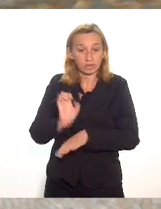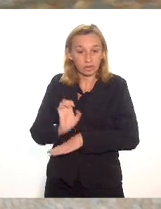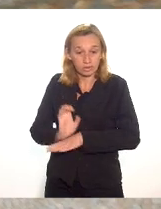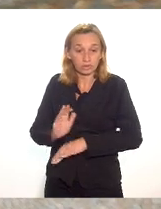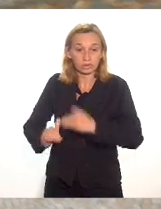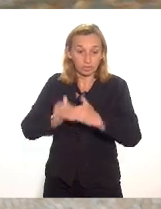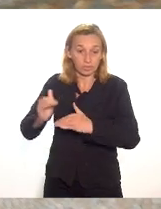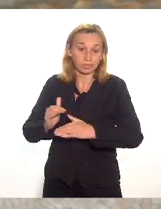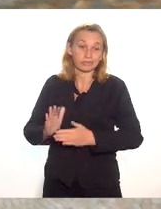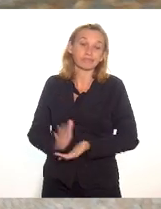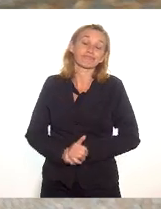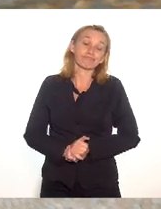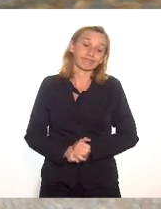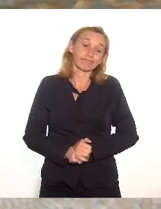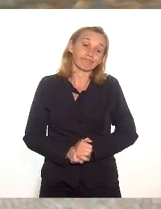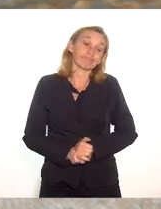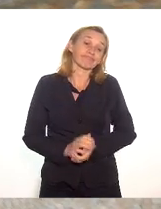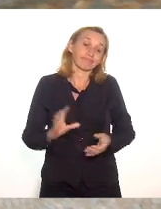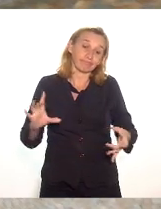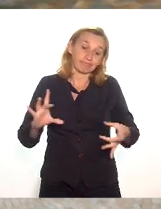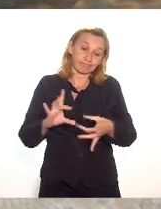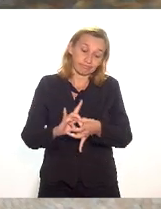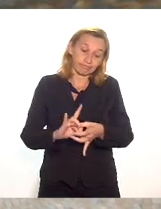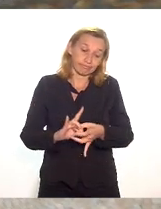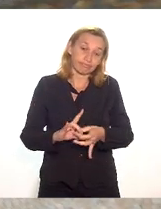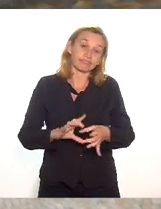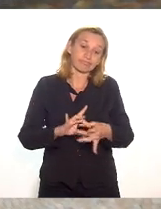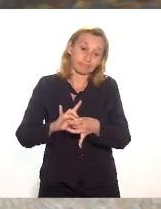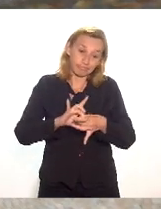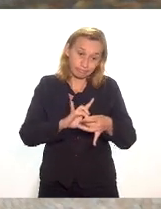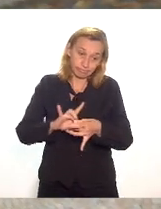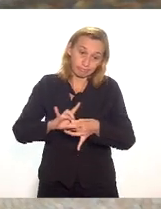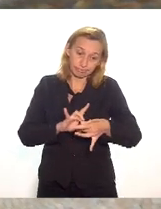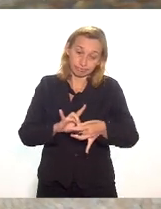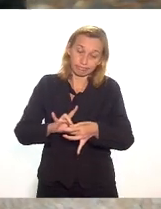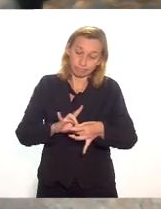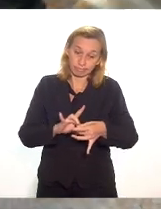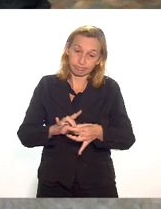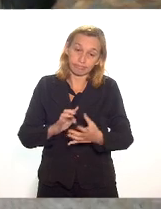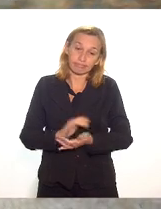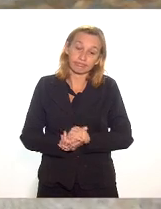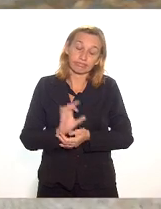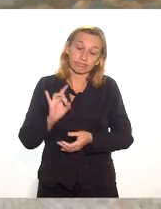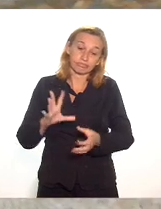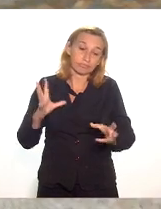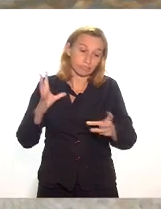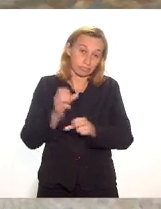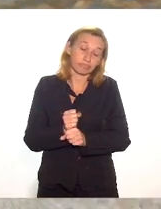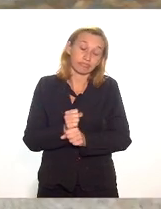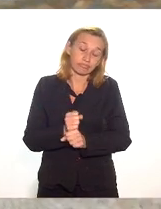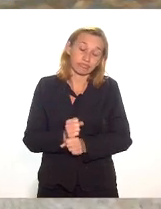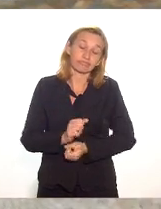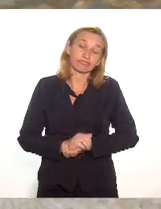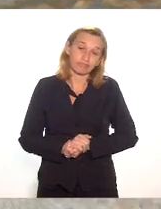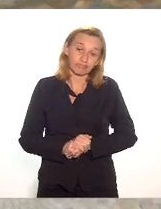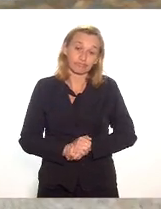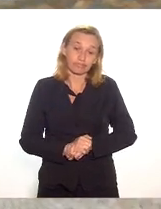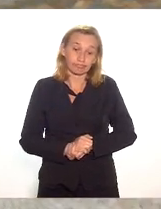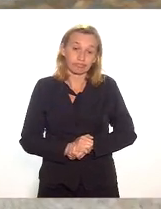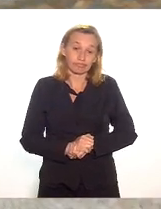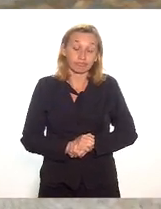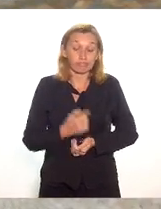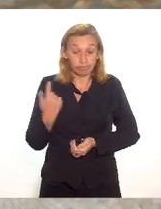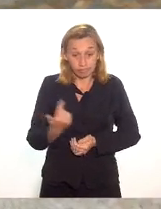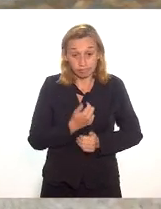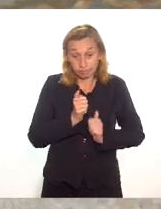vai. Essa integração, essa união, vem somar. A gente